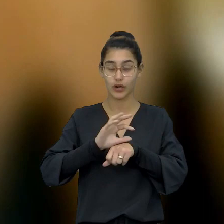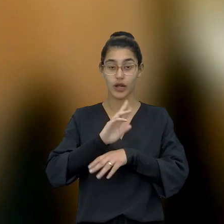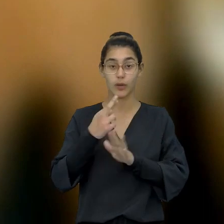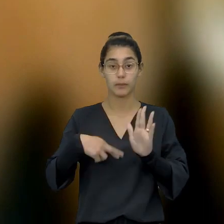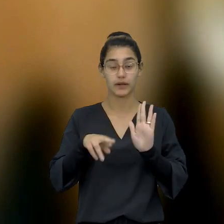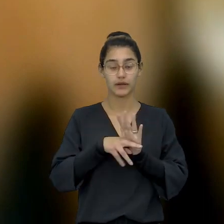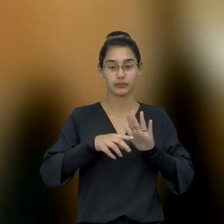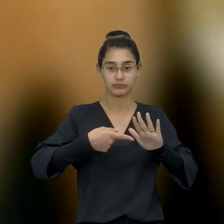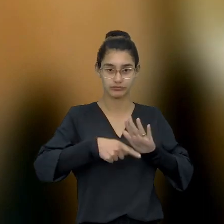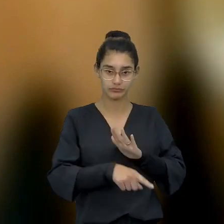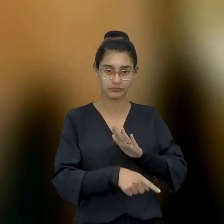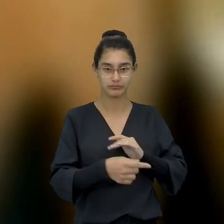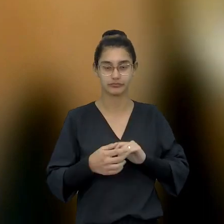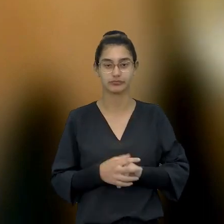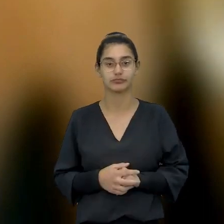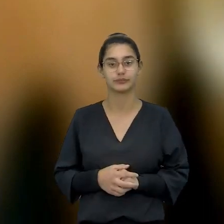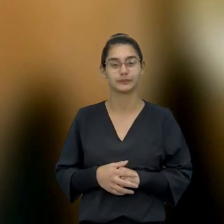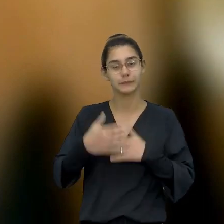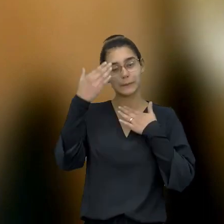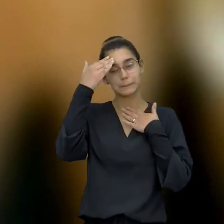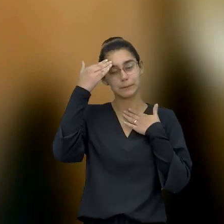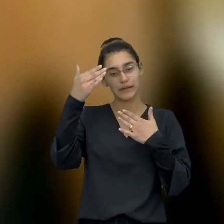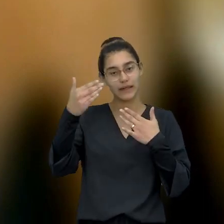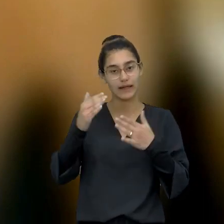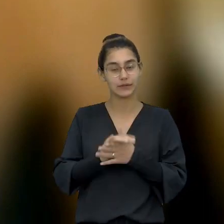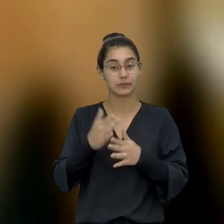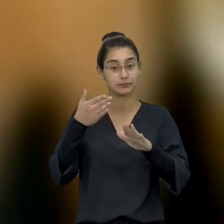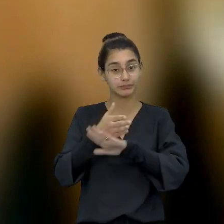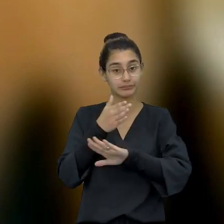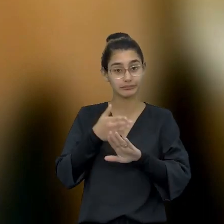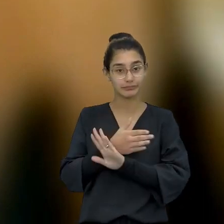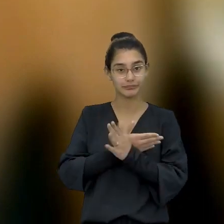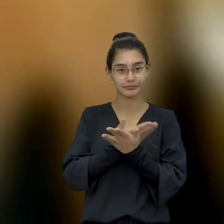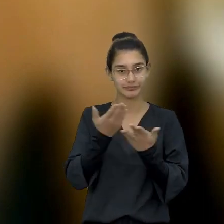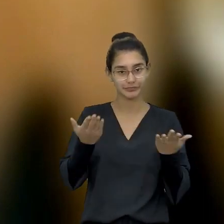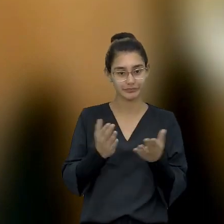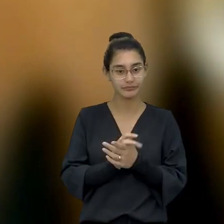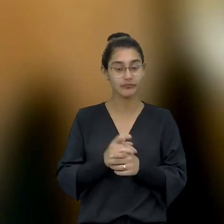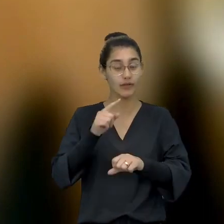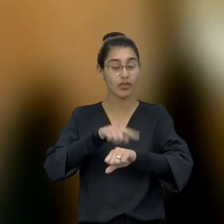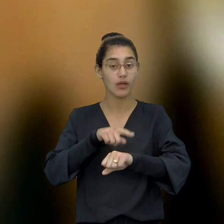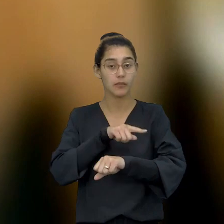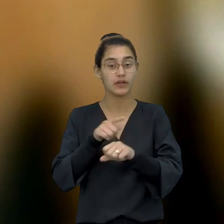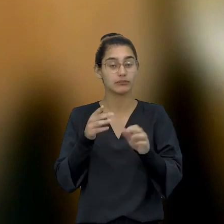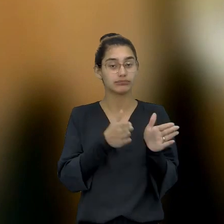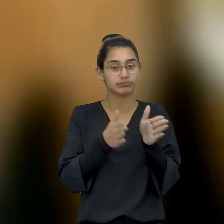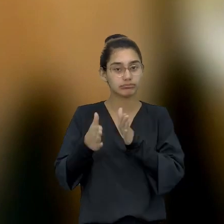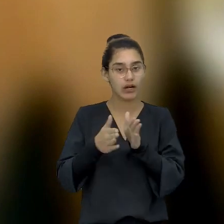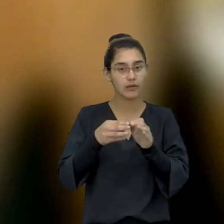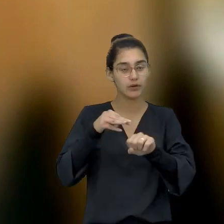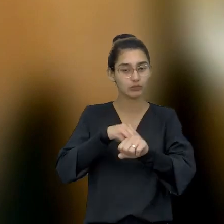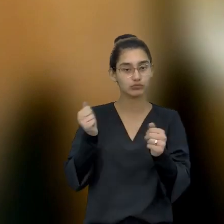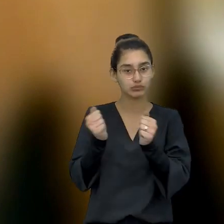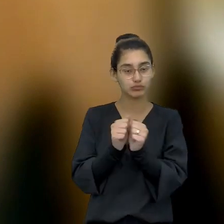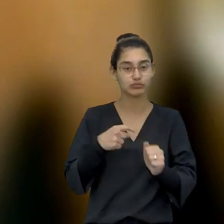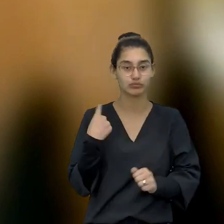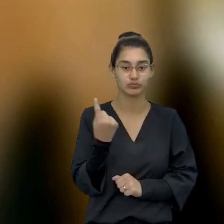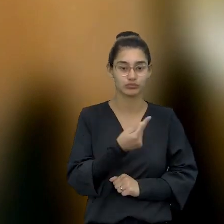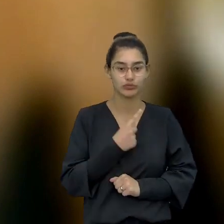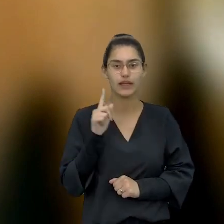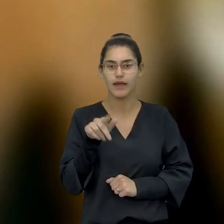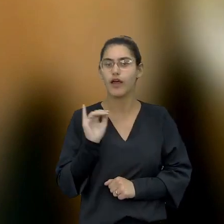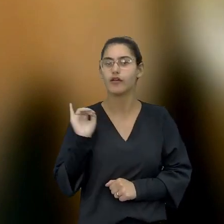recuperação e aprofundamento. Muito obrigada por sua participação, pelo tempo que você separa para estar aí conosco. Isso é